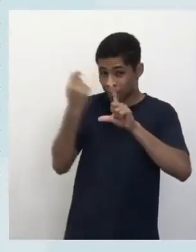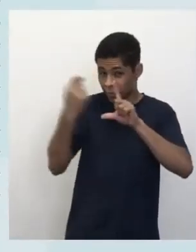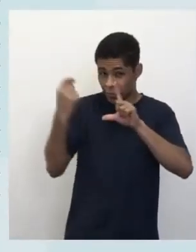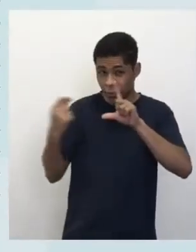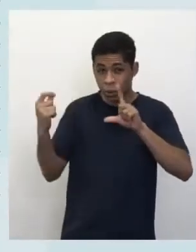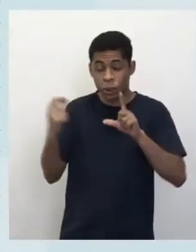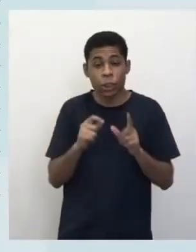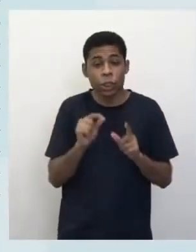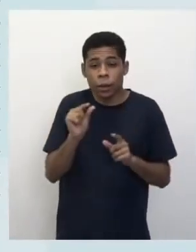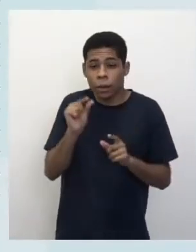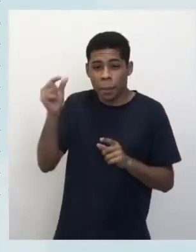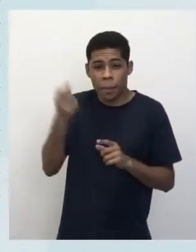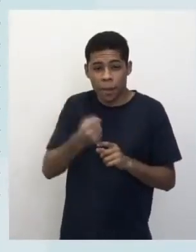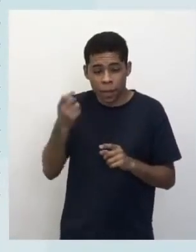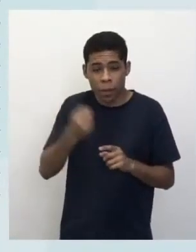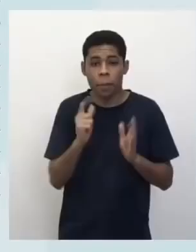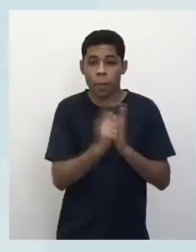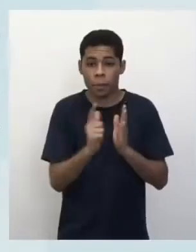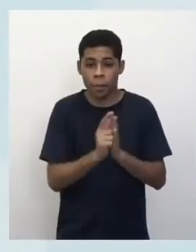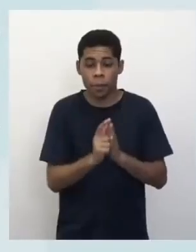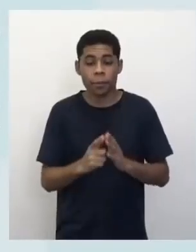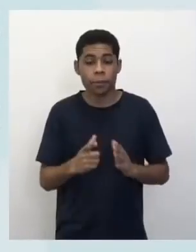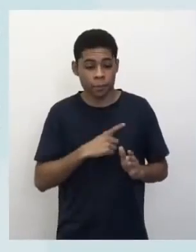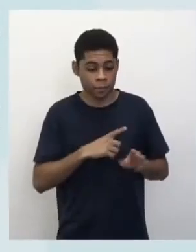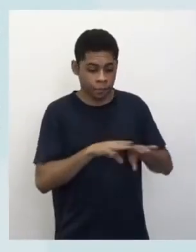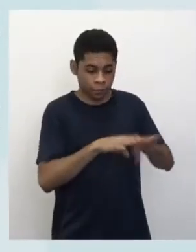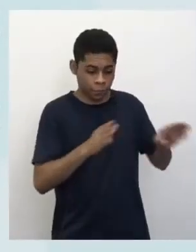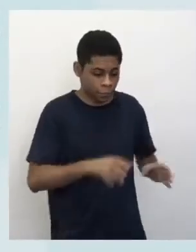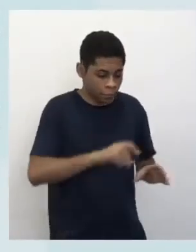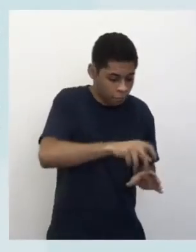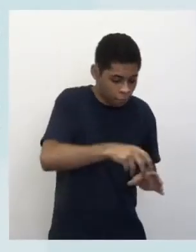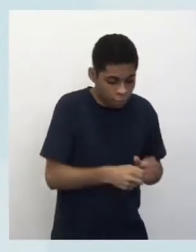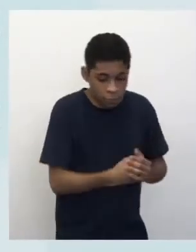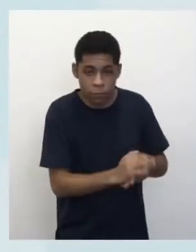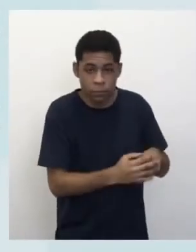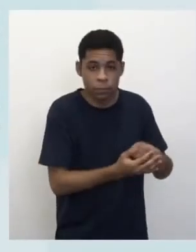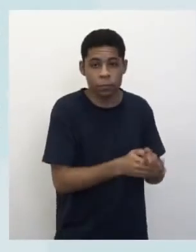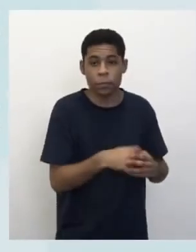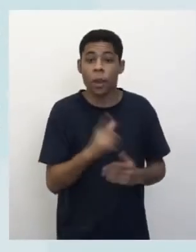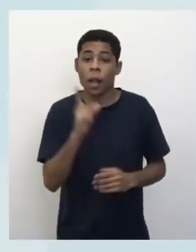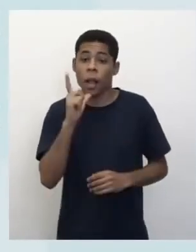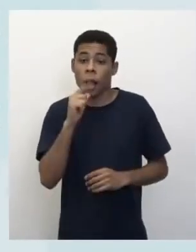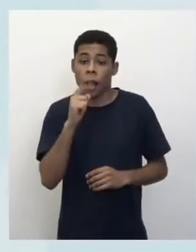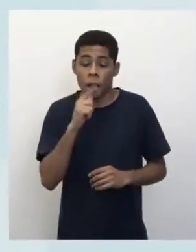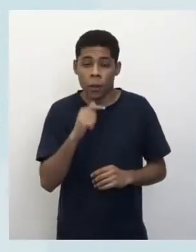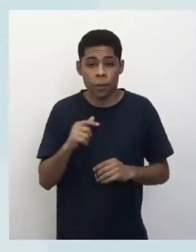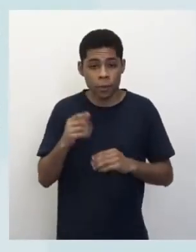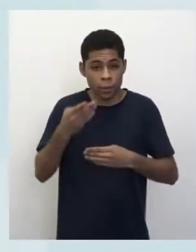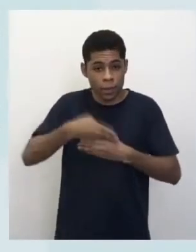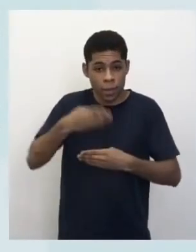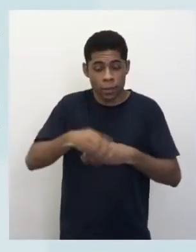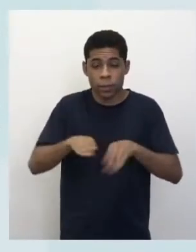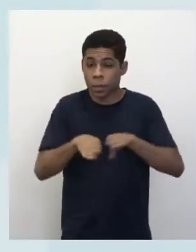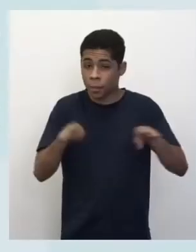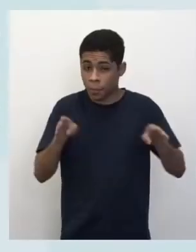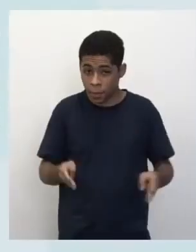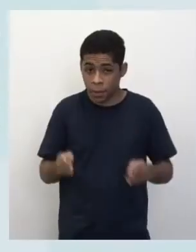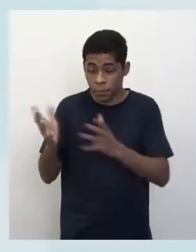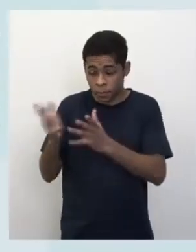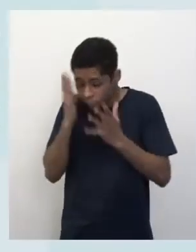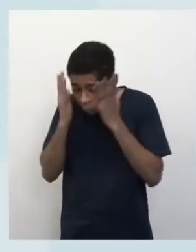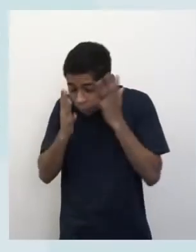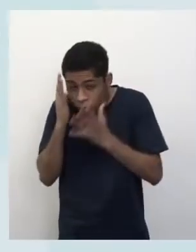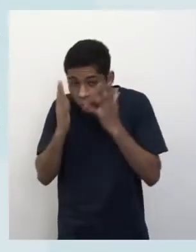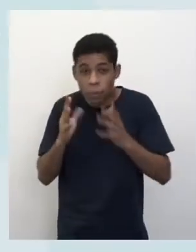papel. Mictório, pia. Água. Táxi, mesa, toalha,